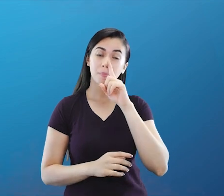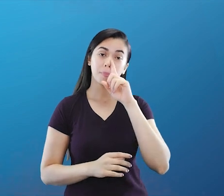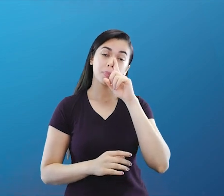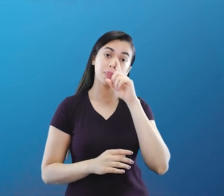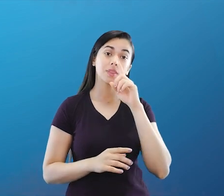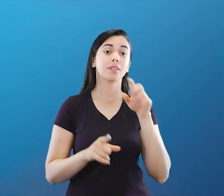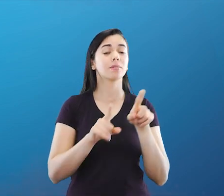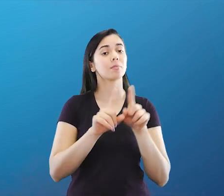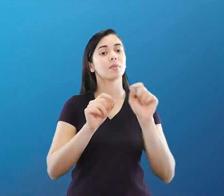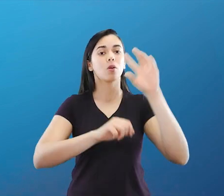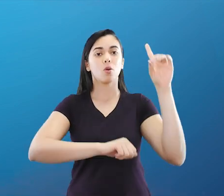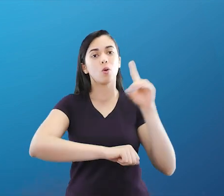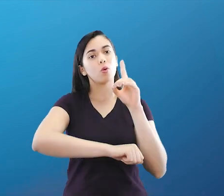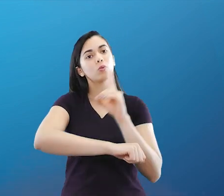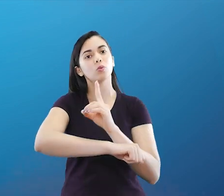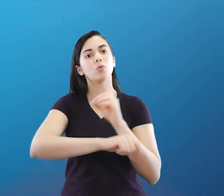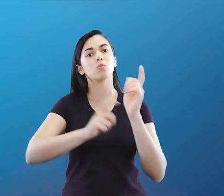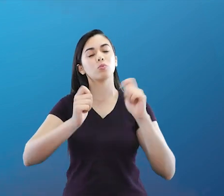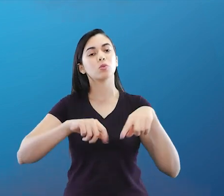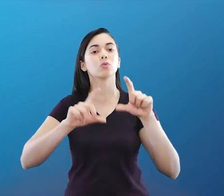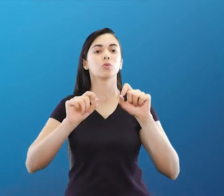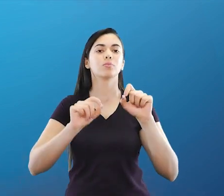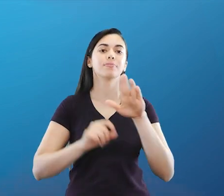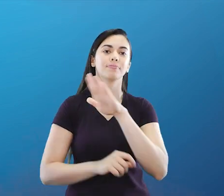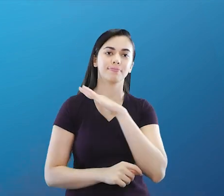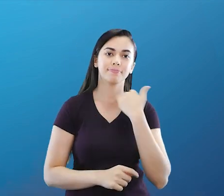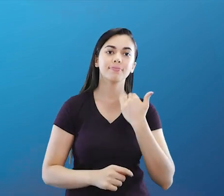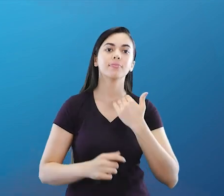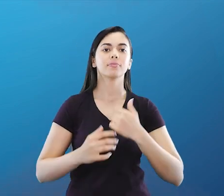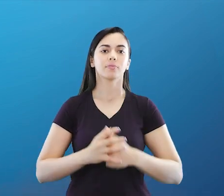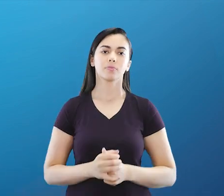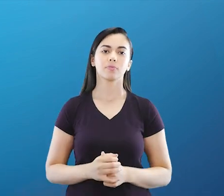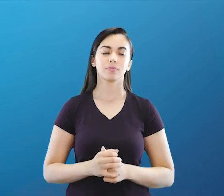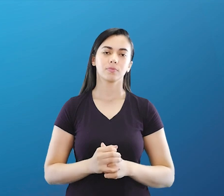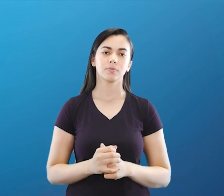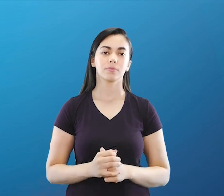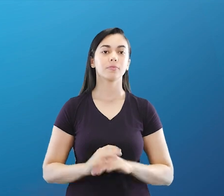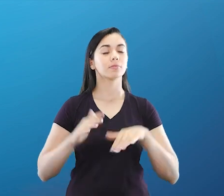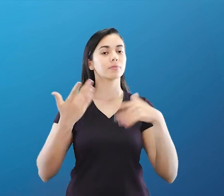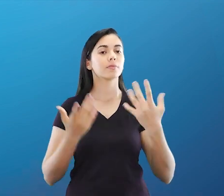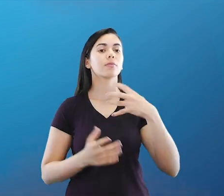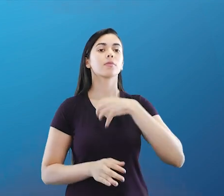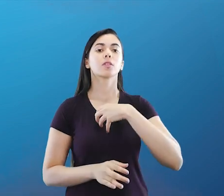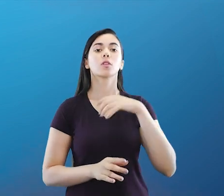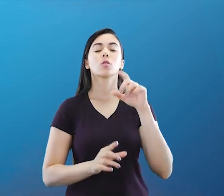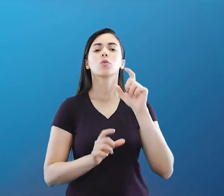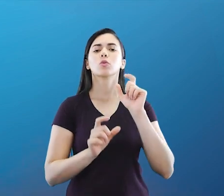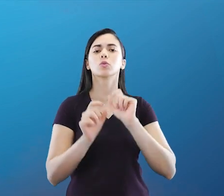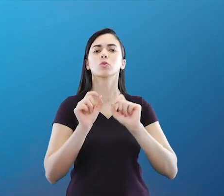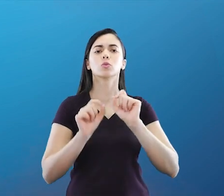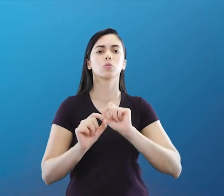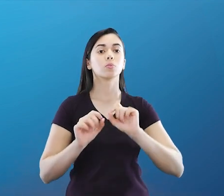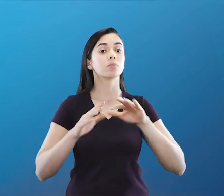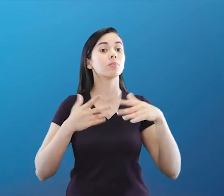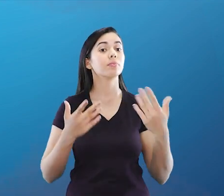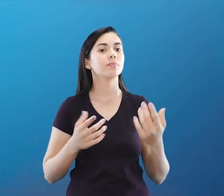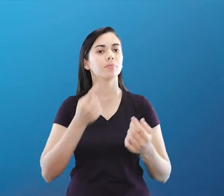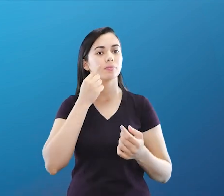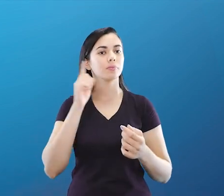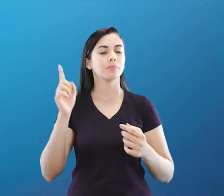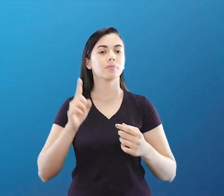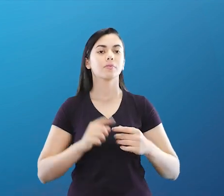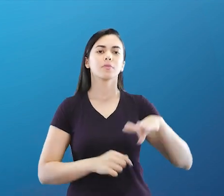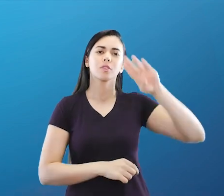e, muito importante, a dengue pode levar à morte. E os sintomas da dengue, turma, são esses aqui,